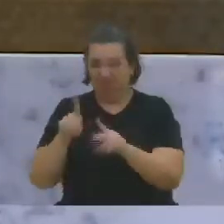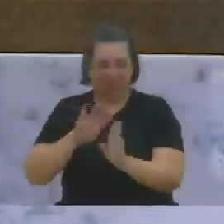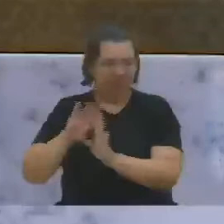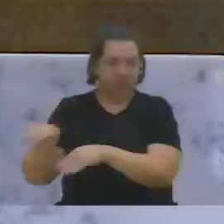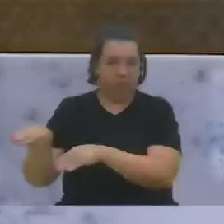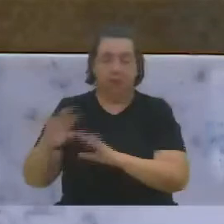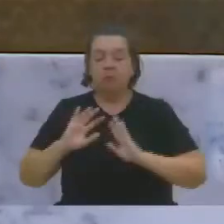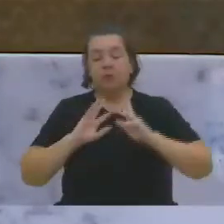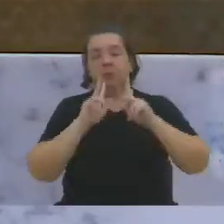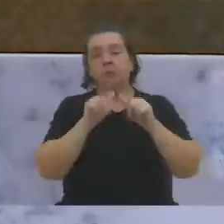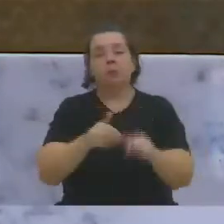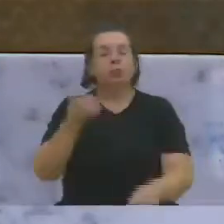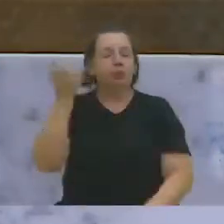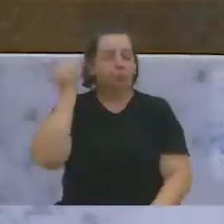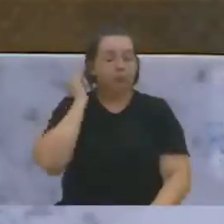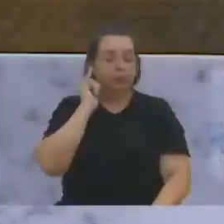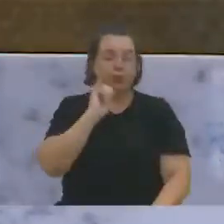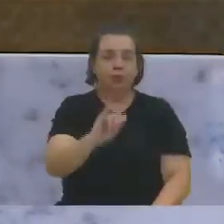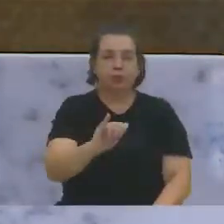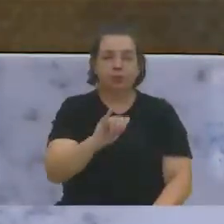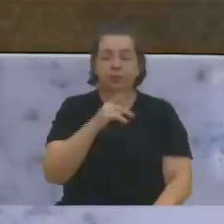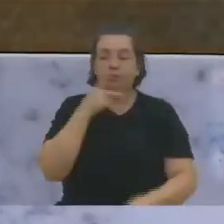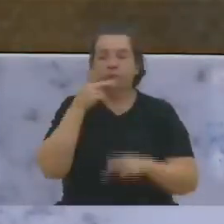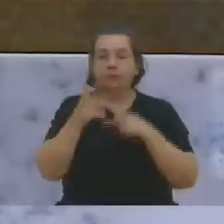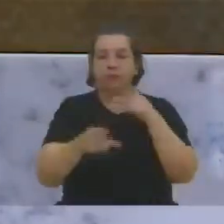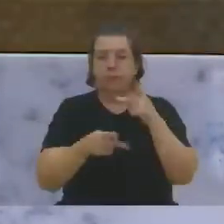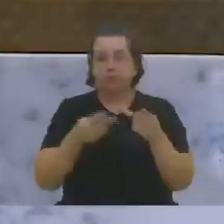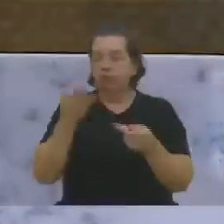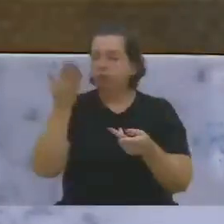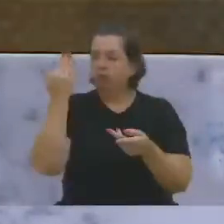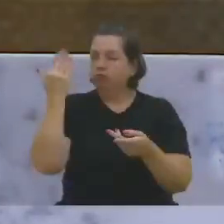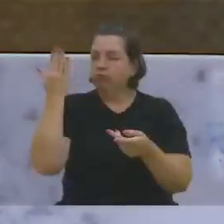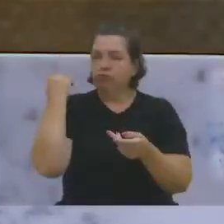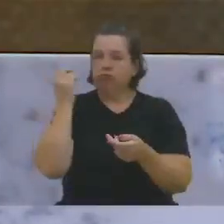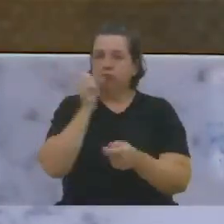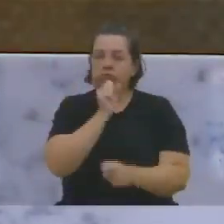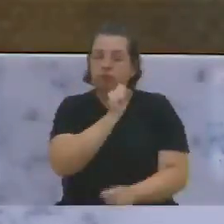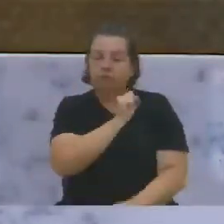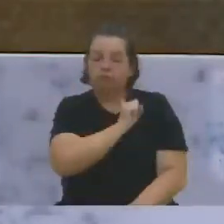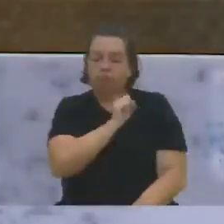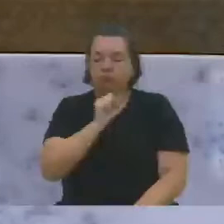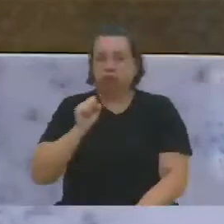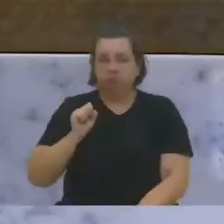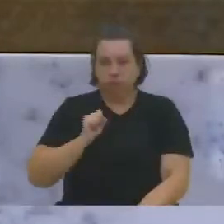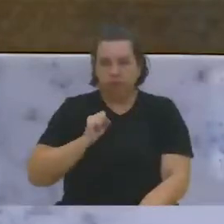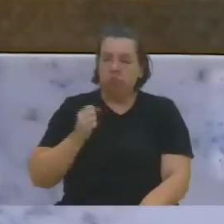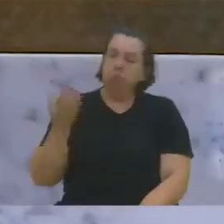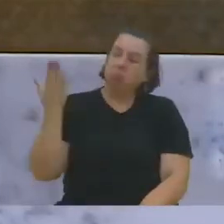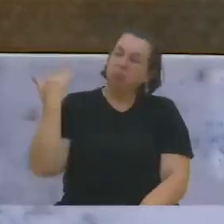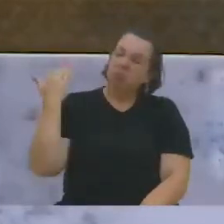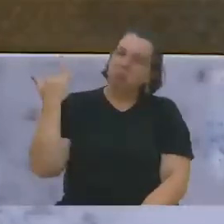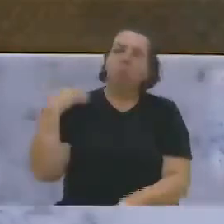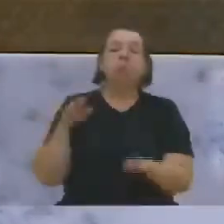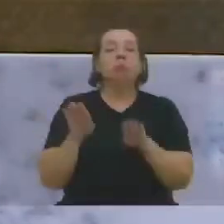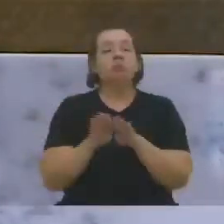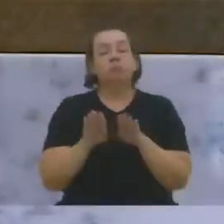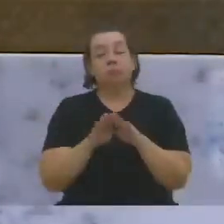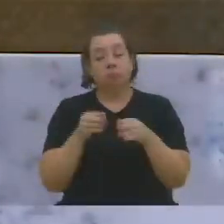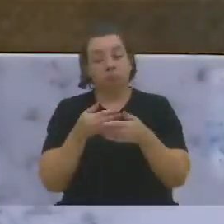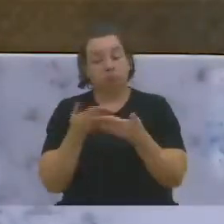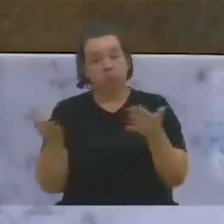os profetas que falaram, desde Samuel e seus sucessores, também